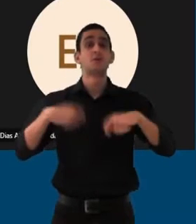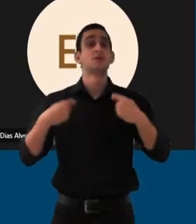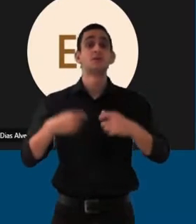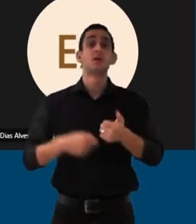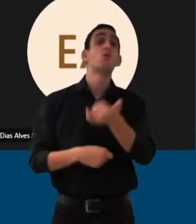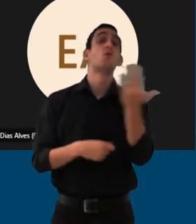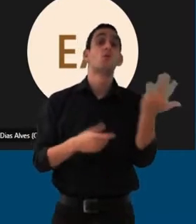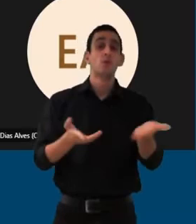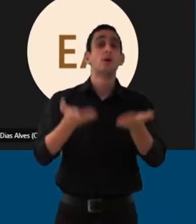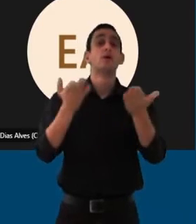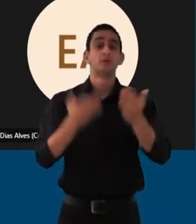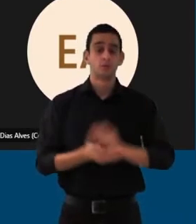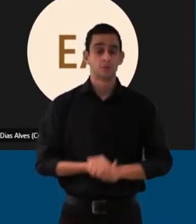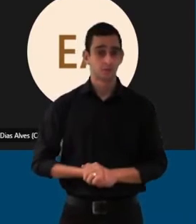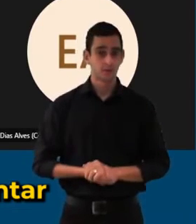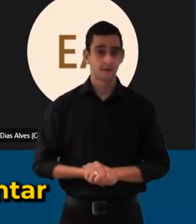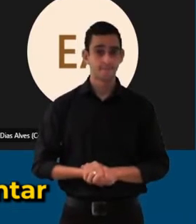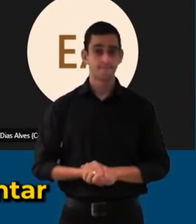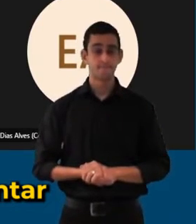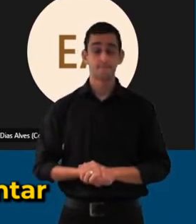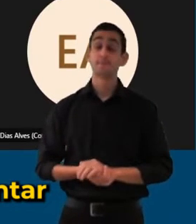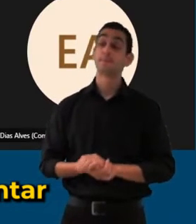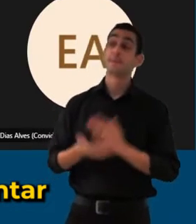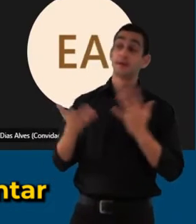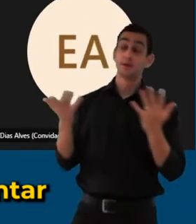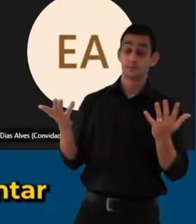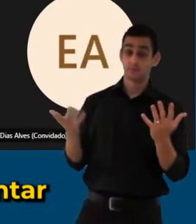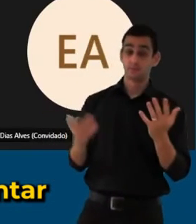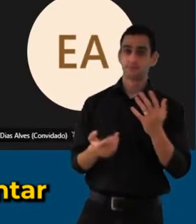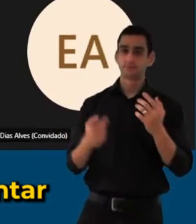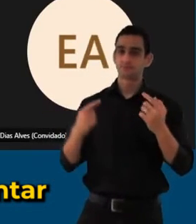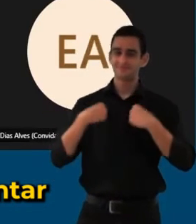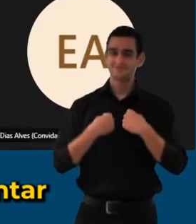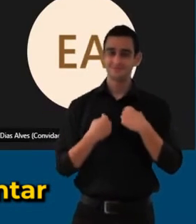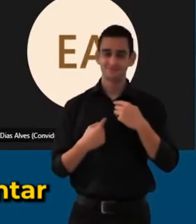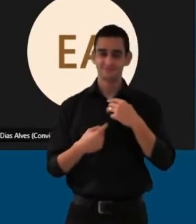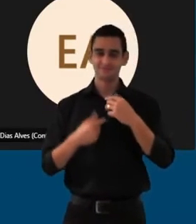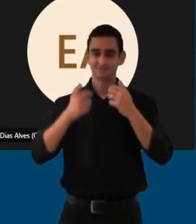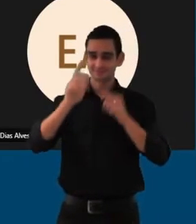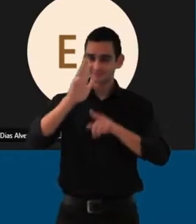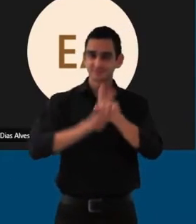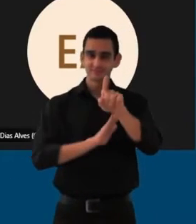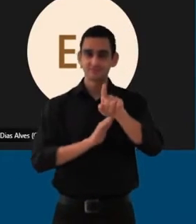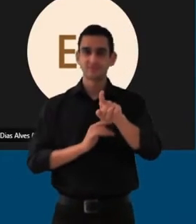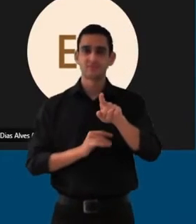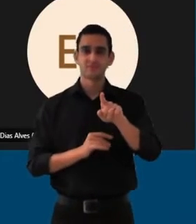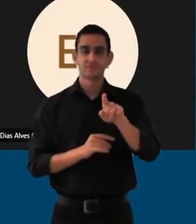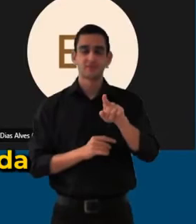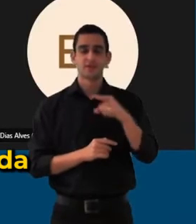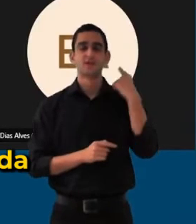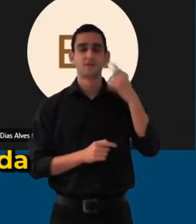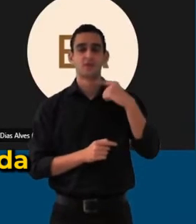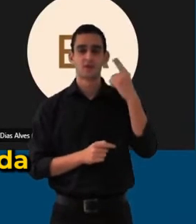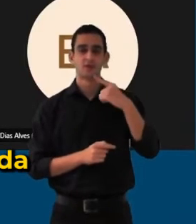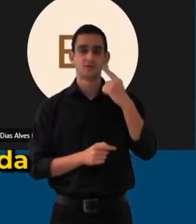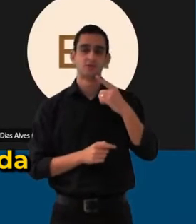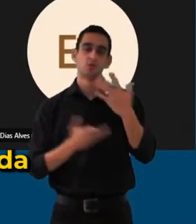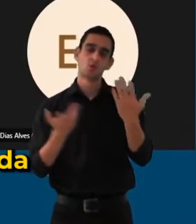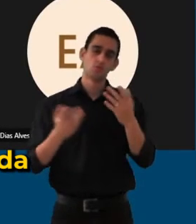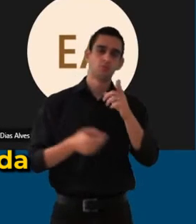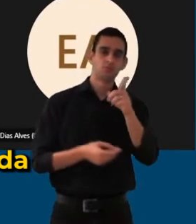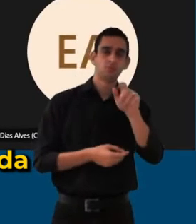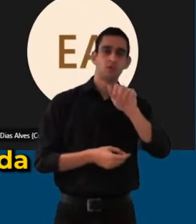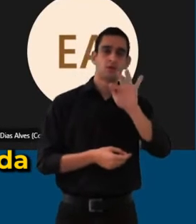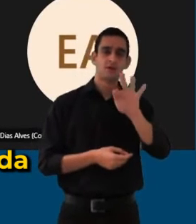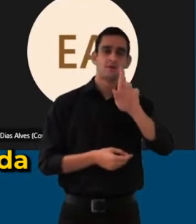submete para a doutora Cristina. É isso que eu ia perguntar para o Francisco.